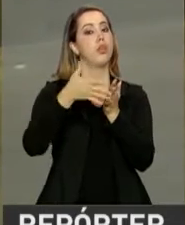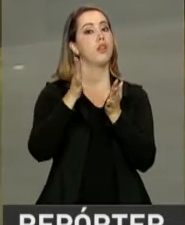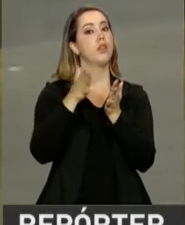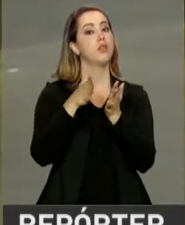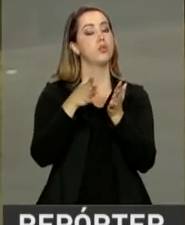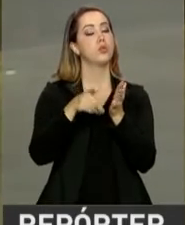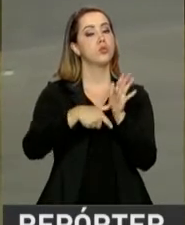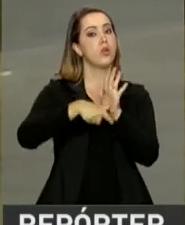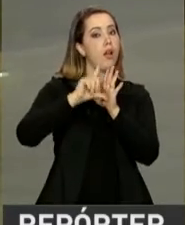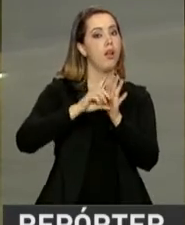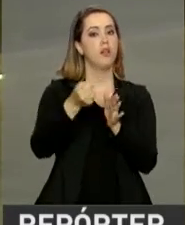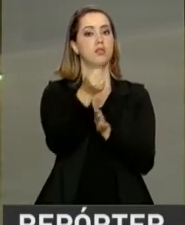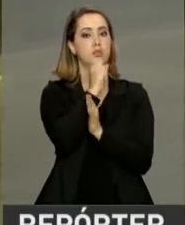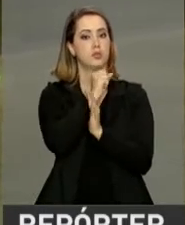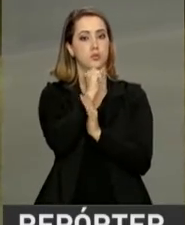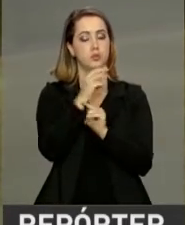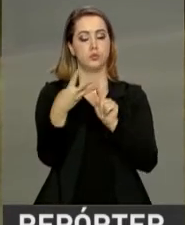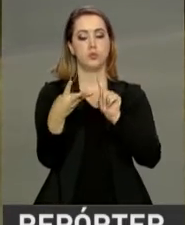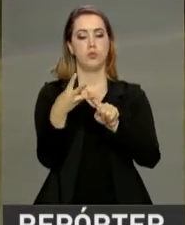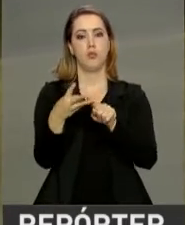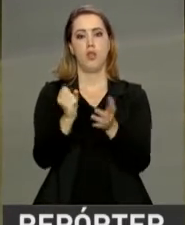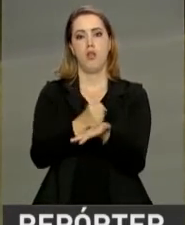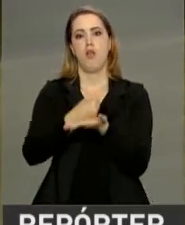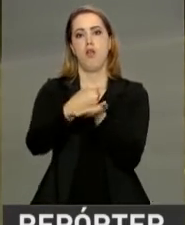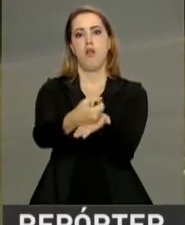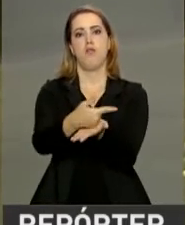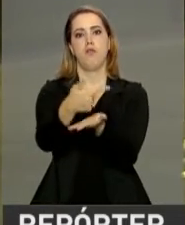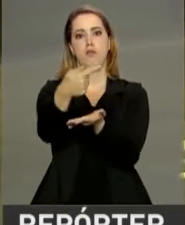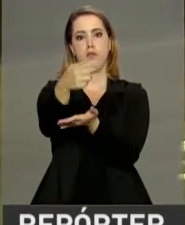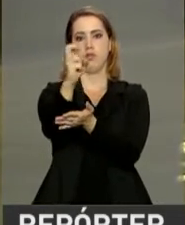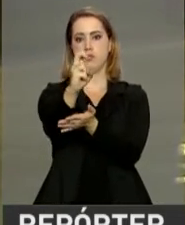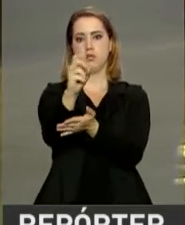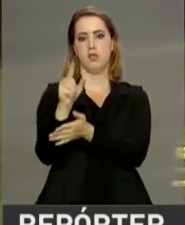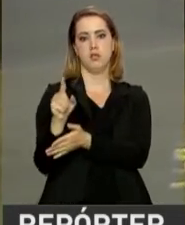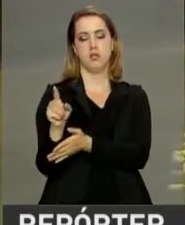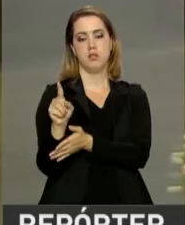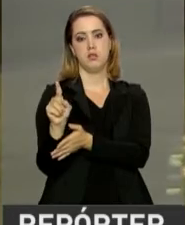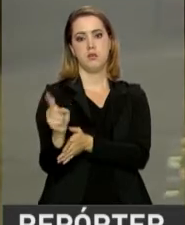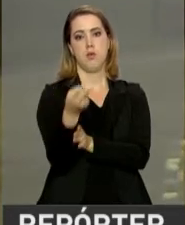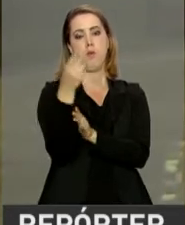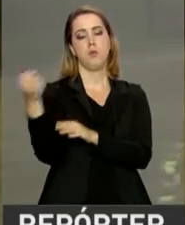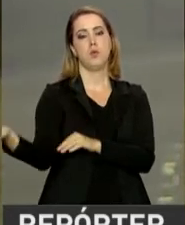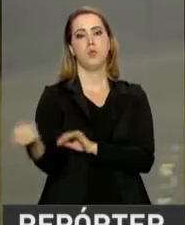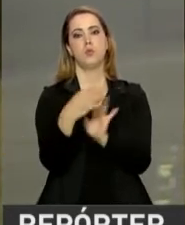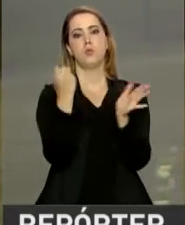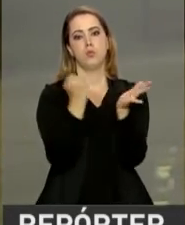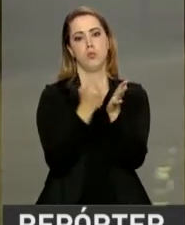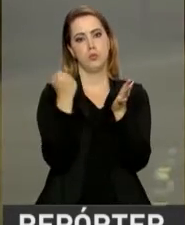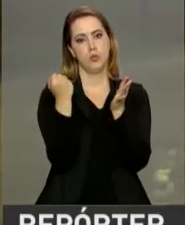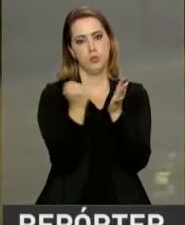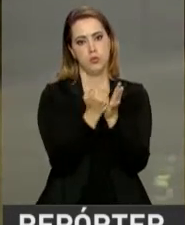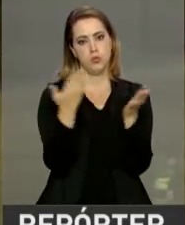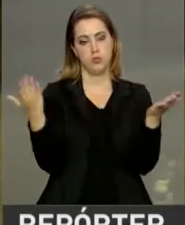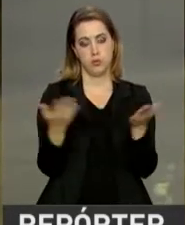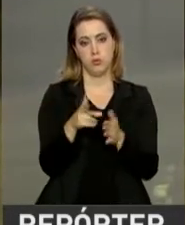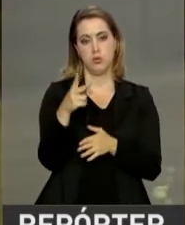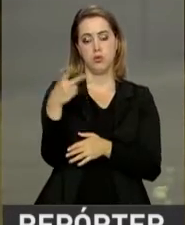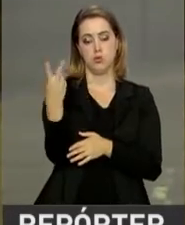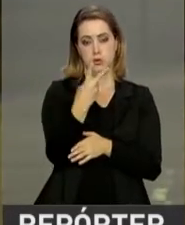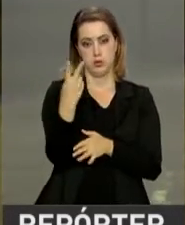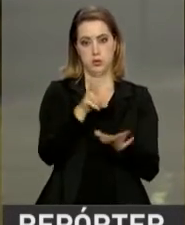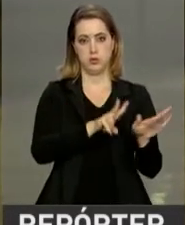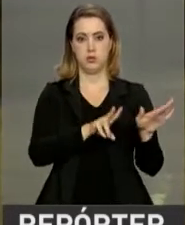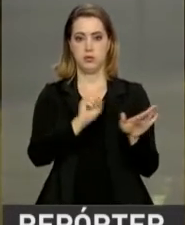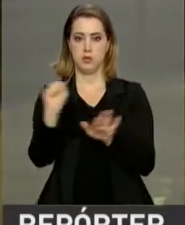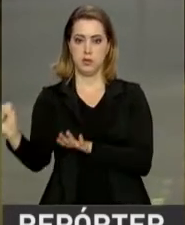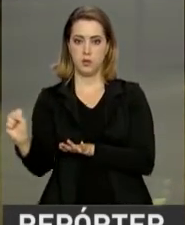país ea oferta de 75 mil novos contratos anunciados para este segundo semestre pelo